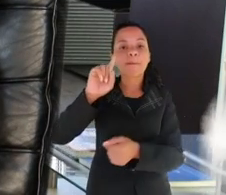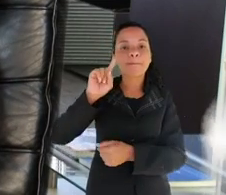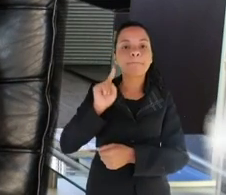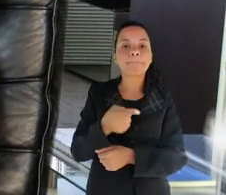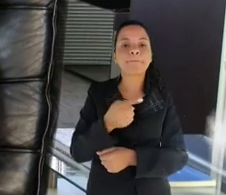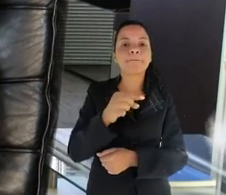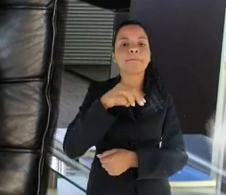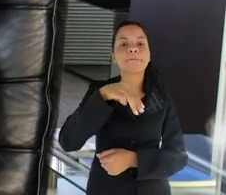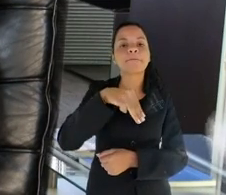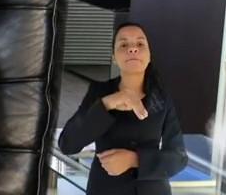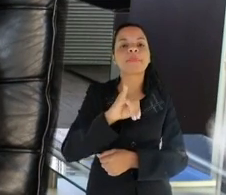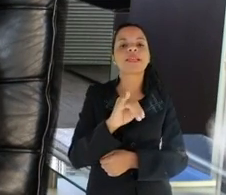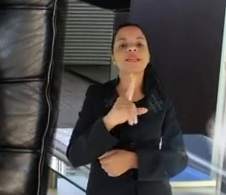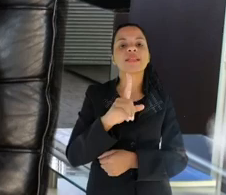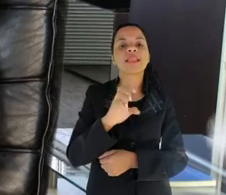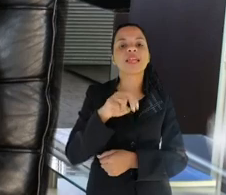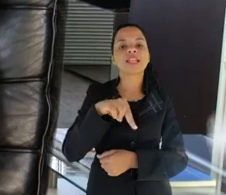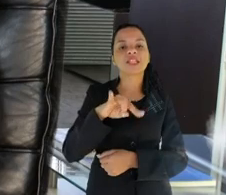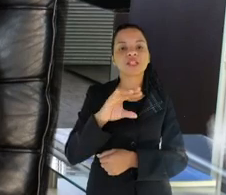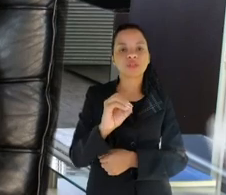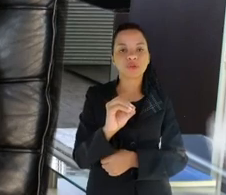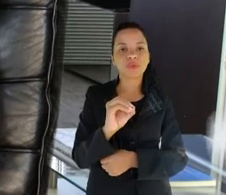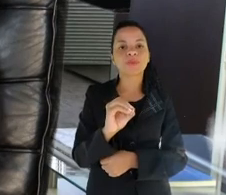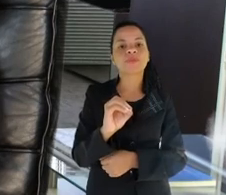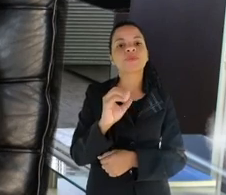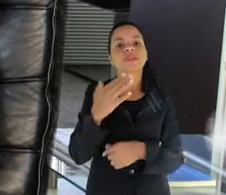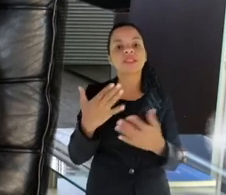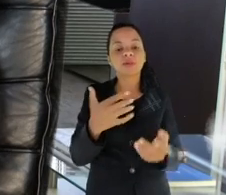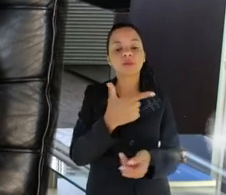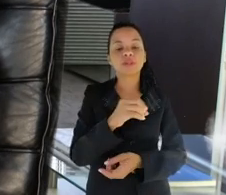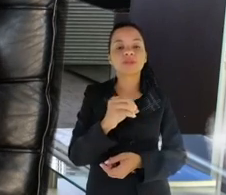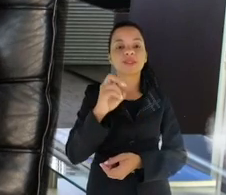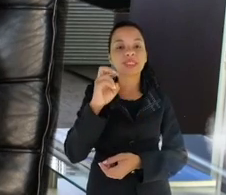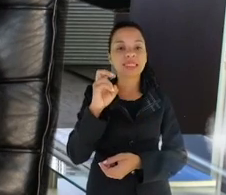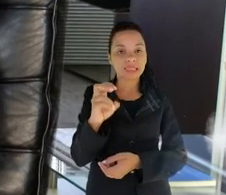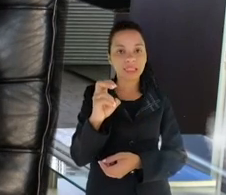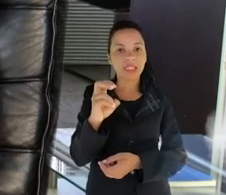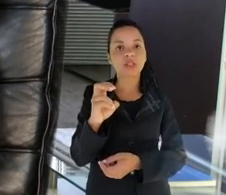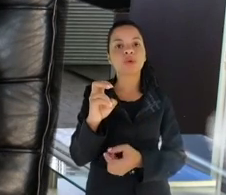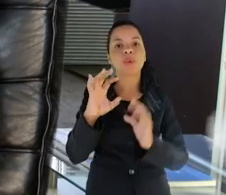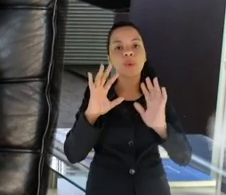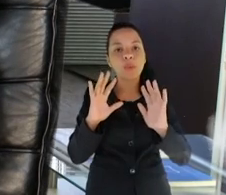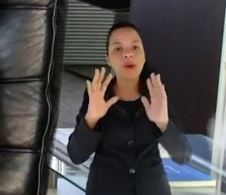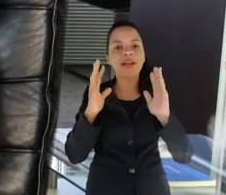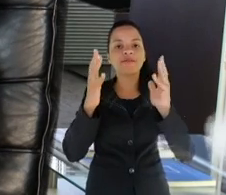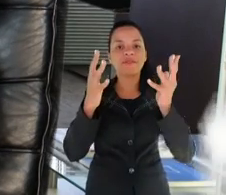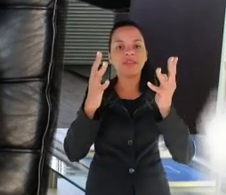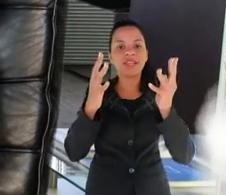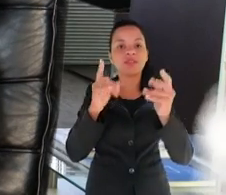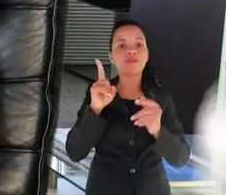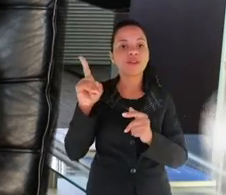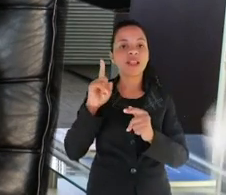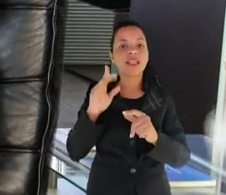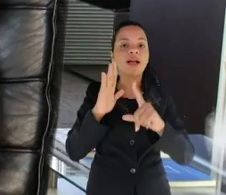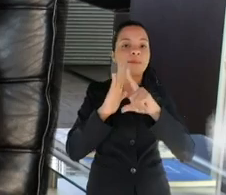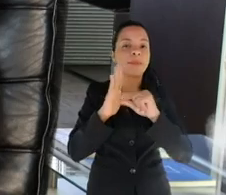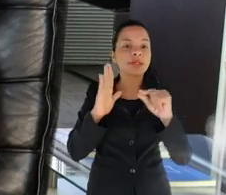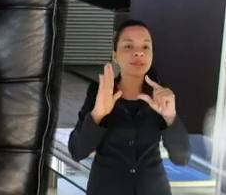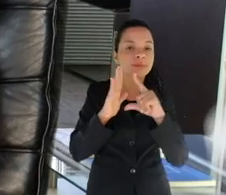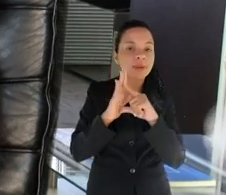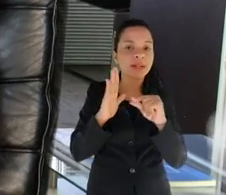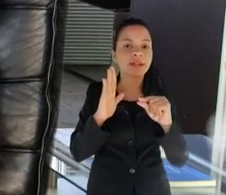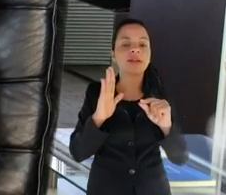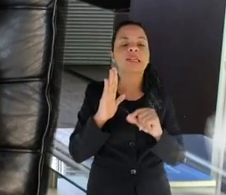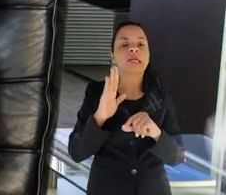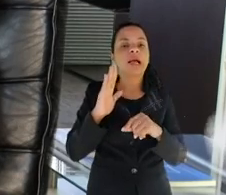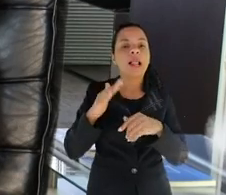pela criação da Biblioteca Braille Dorina Noil, o evento foi no Palácio do Planalto e de lá para cá